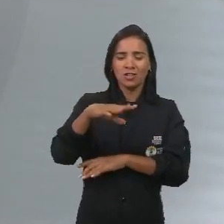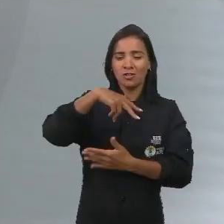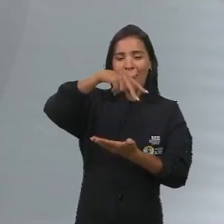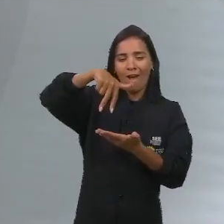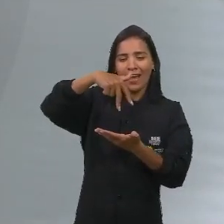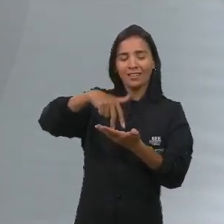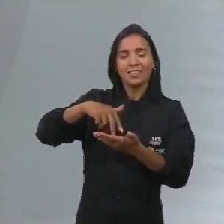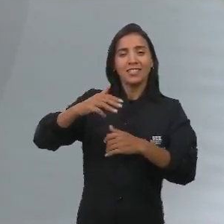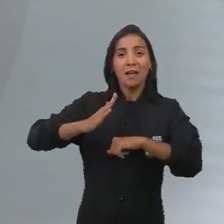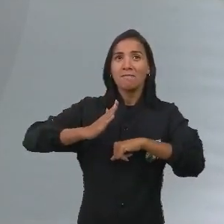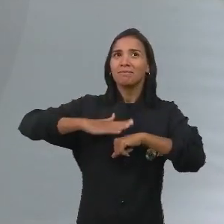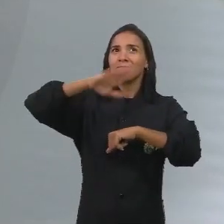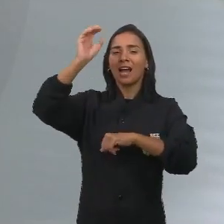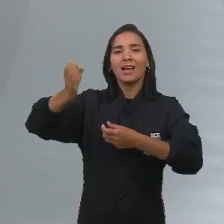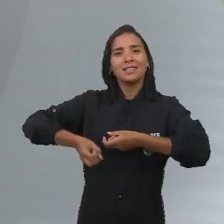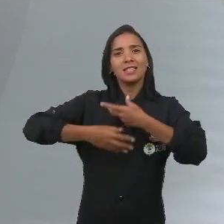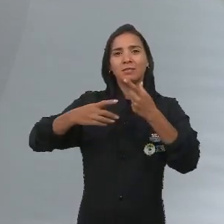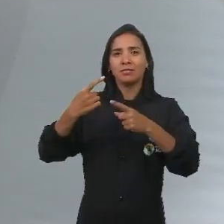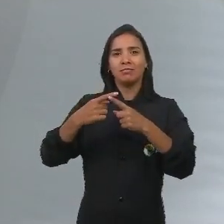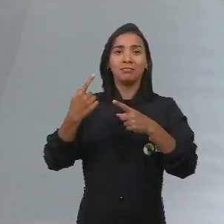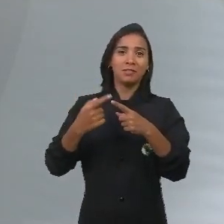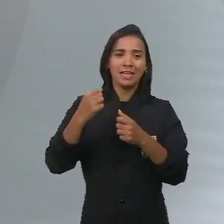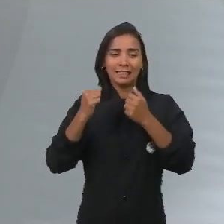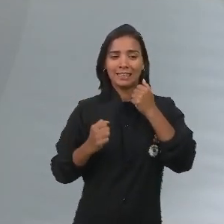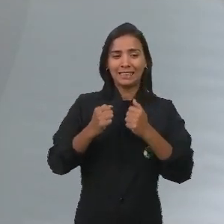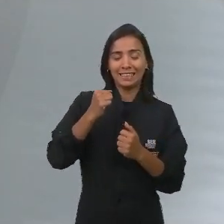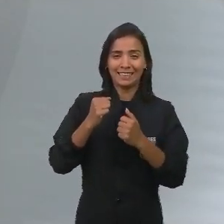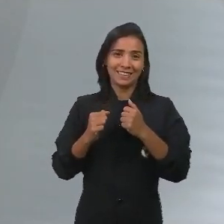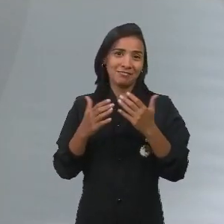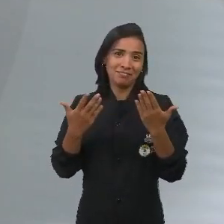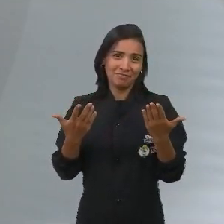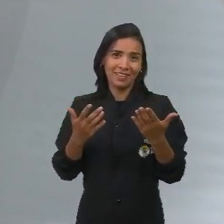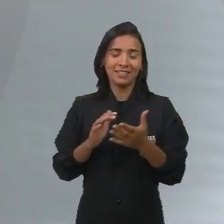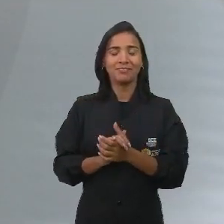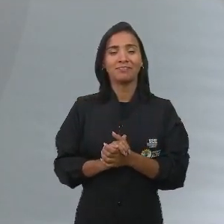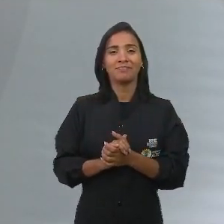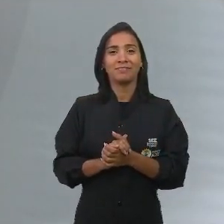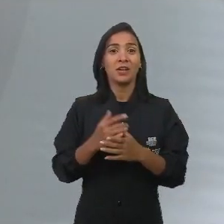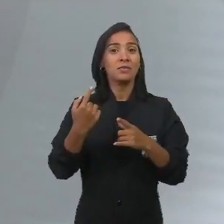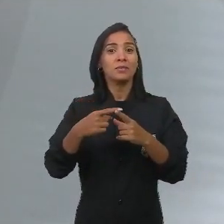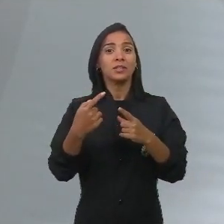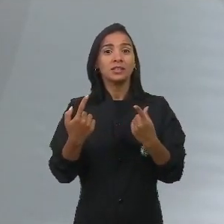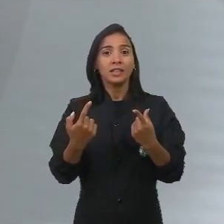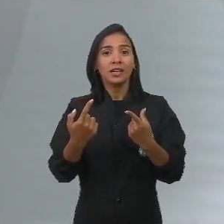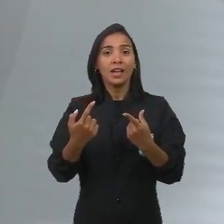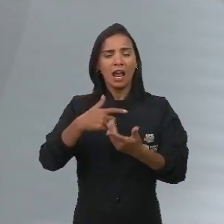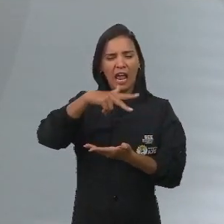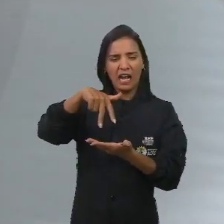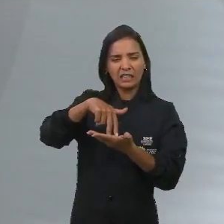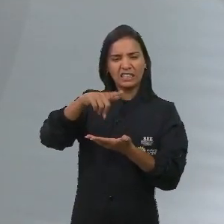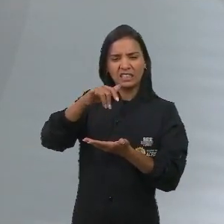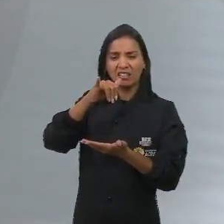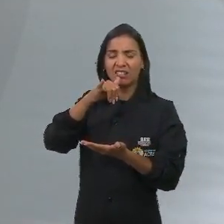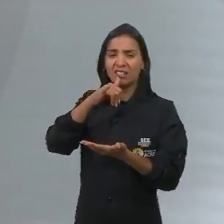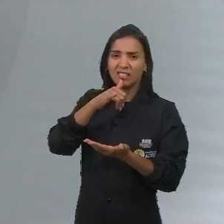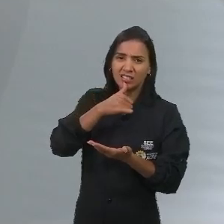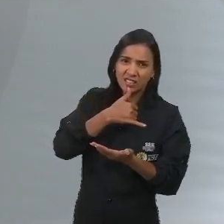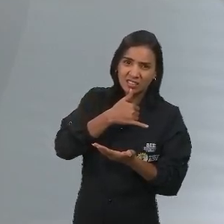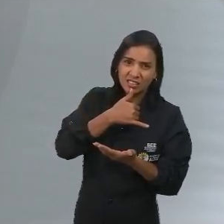modalidade aqui só no joga de ladinho a dança a dança ela vai expressar tristeza